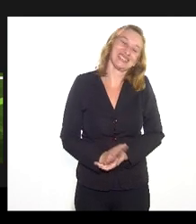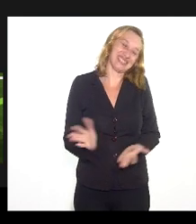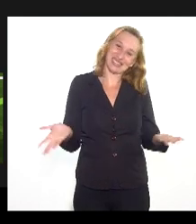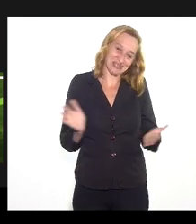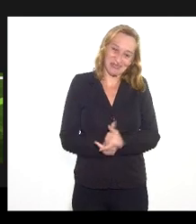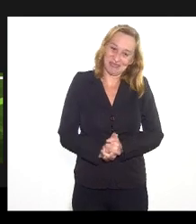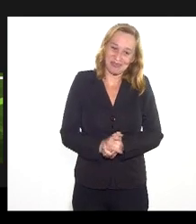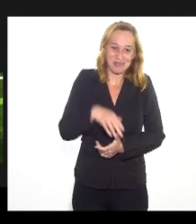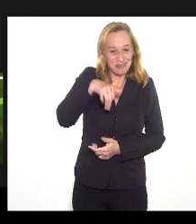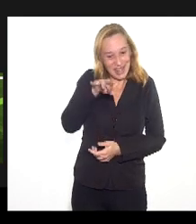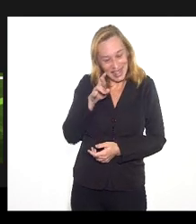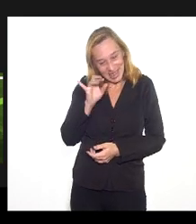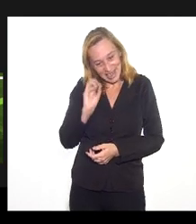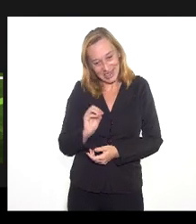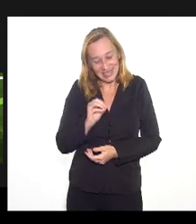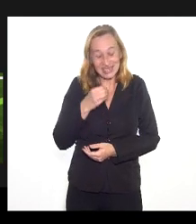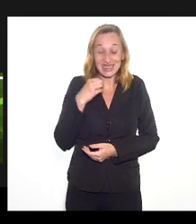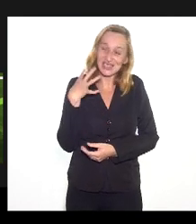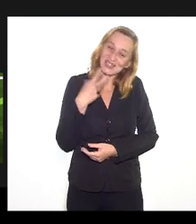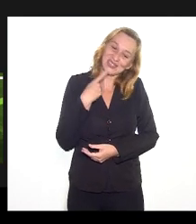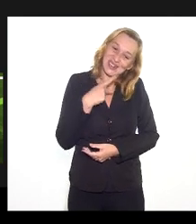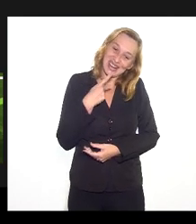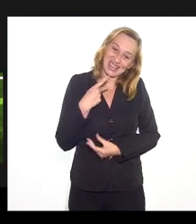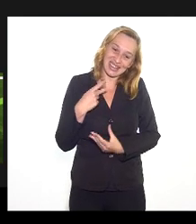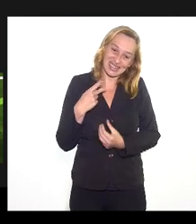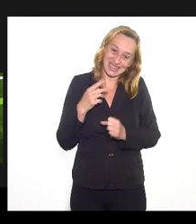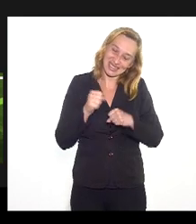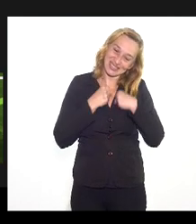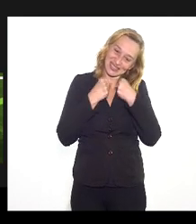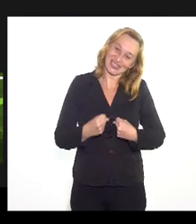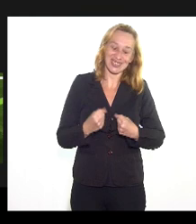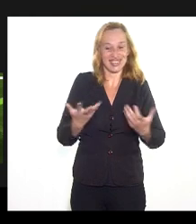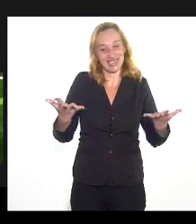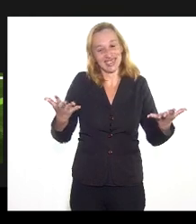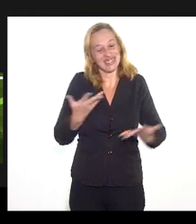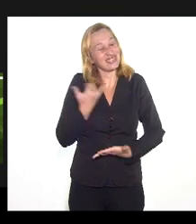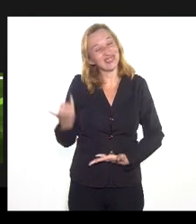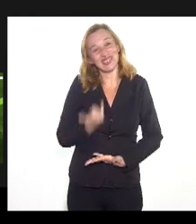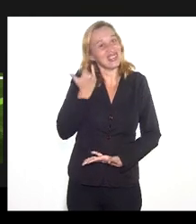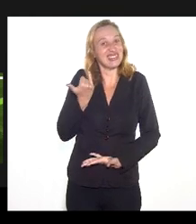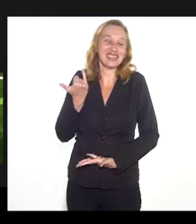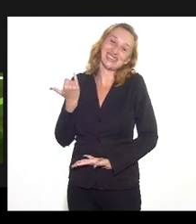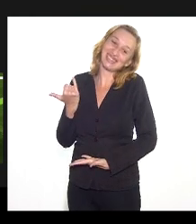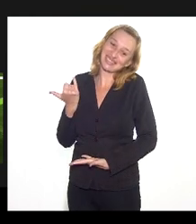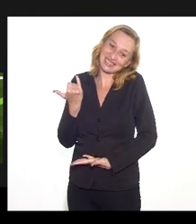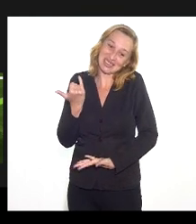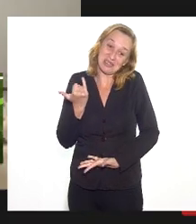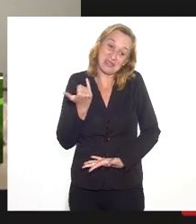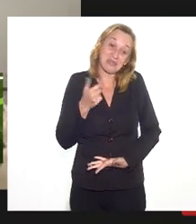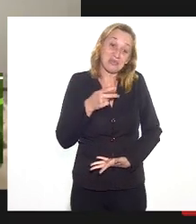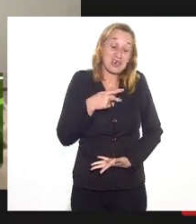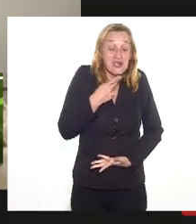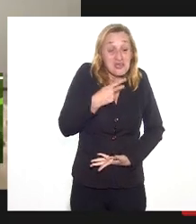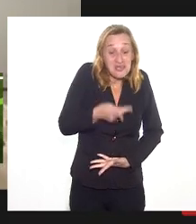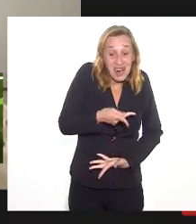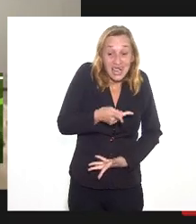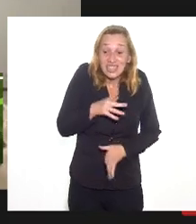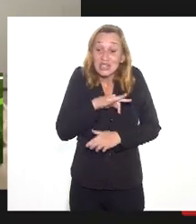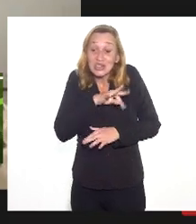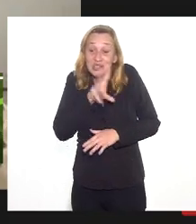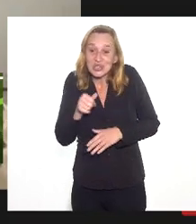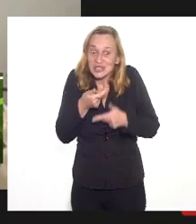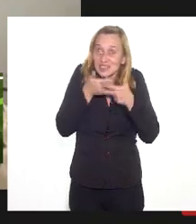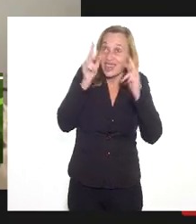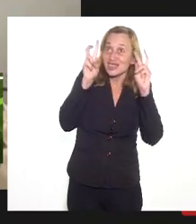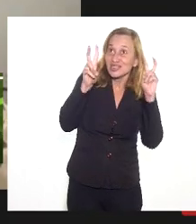Imagine, Marilda, que fala mais potente, importante, quando a senhora traz todas as